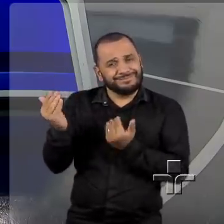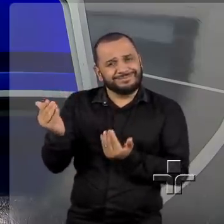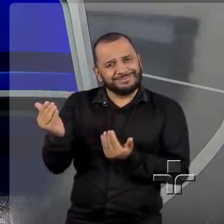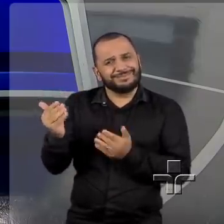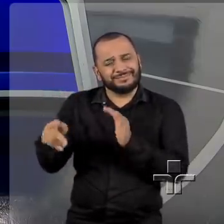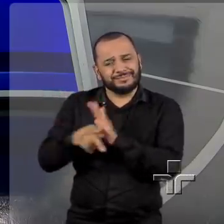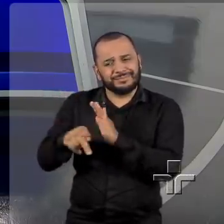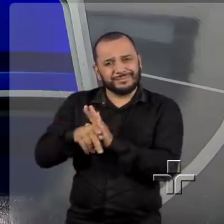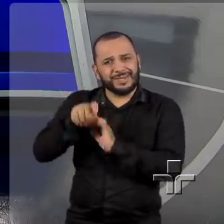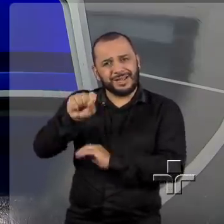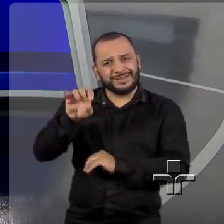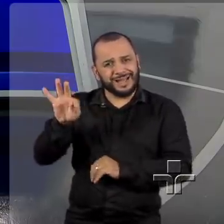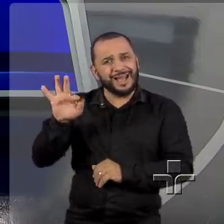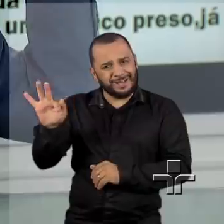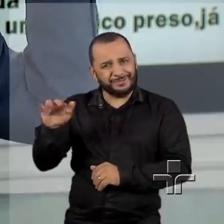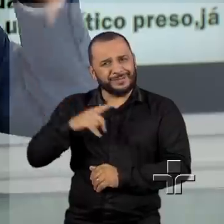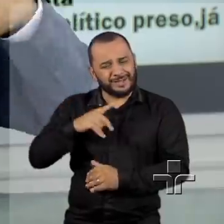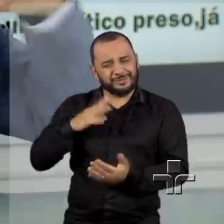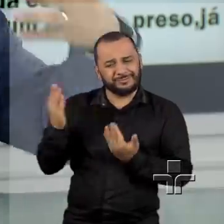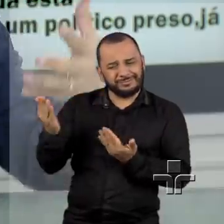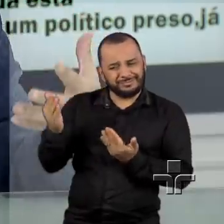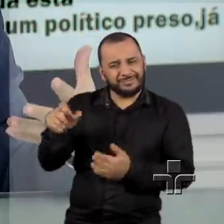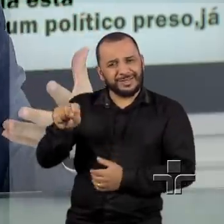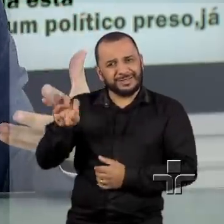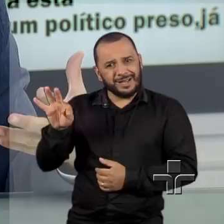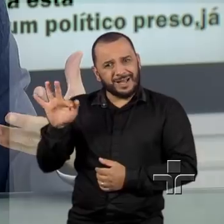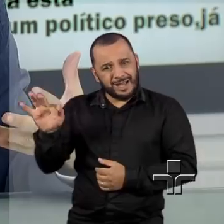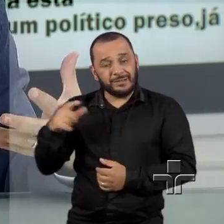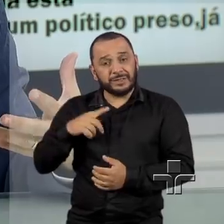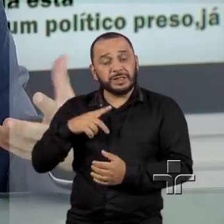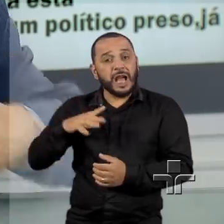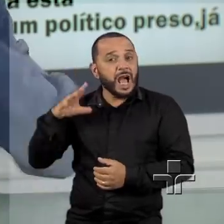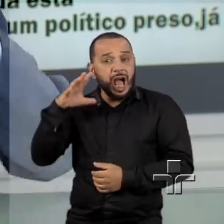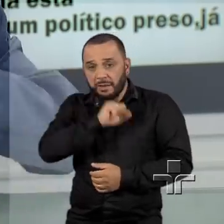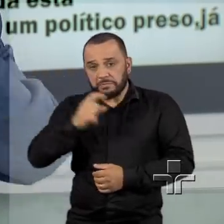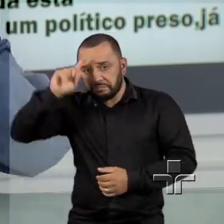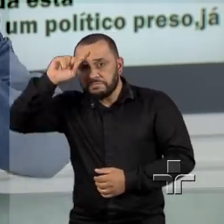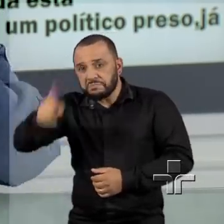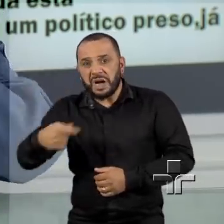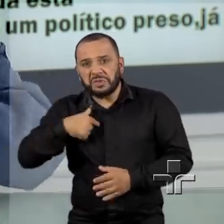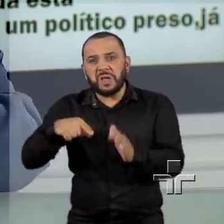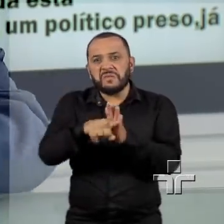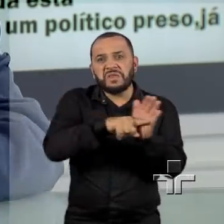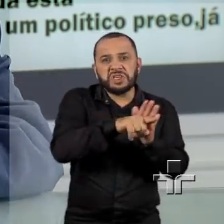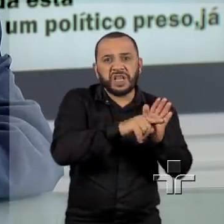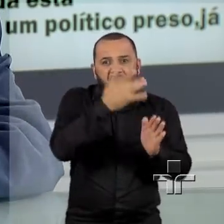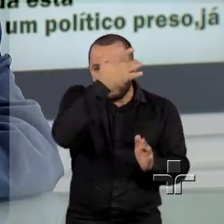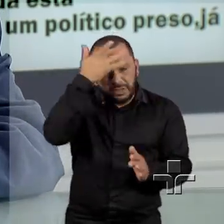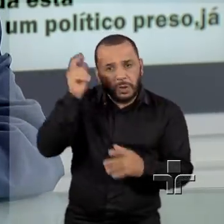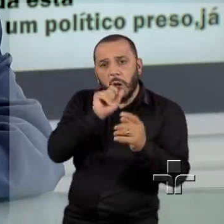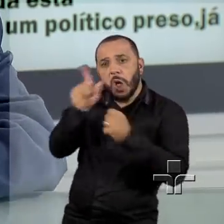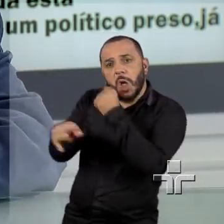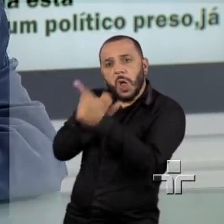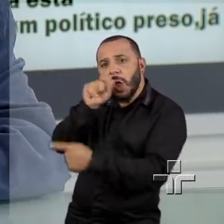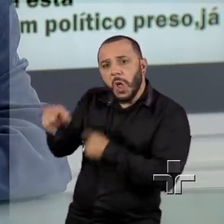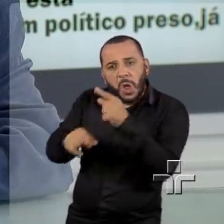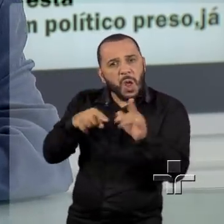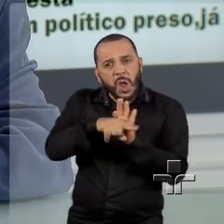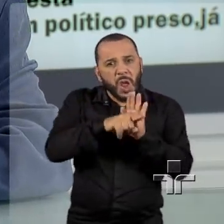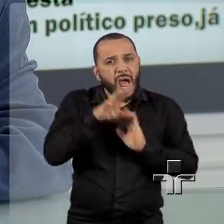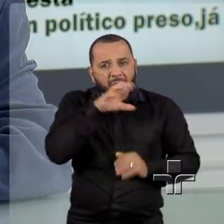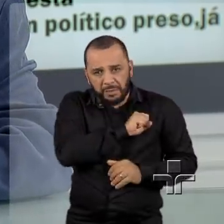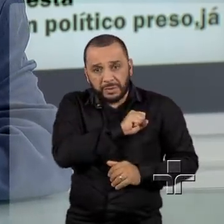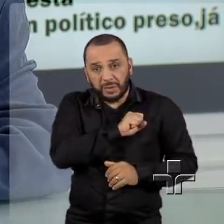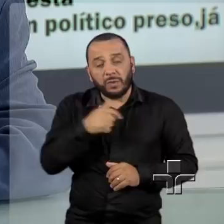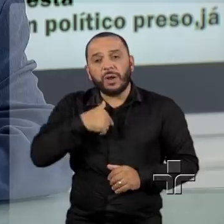em relação ao STF, né, de que o STF se protegeu super rápido, enquanto a mesma coisa não acontece com relação a